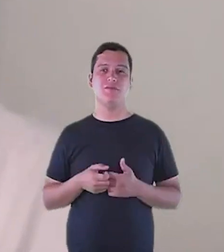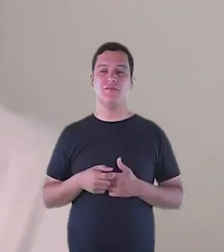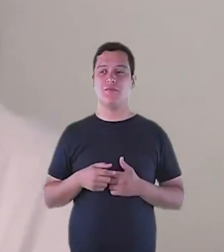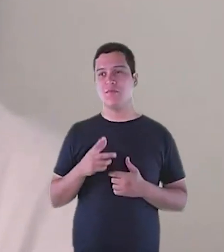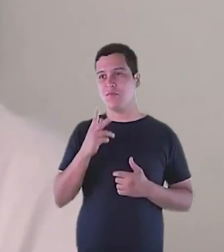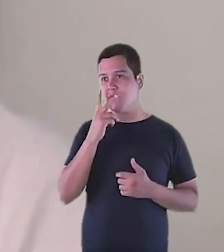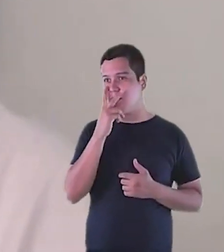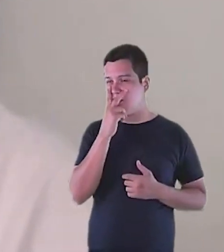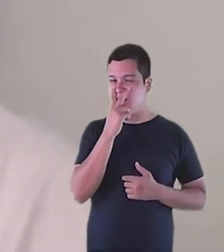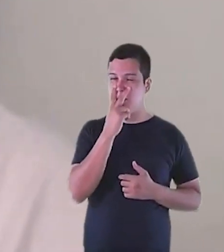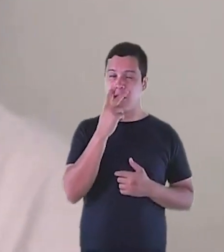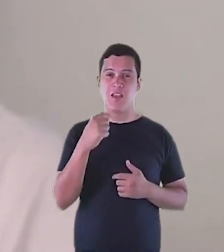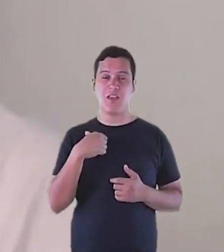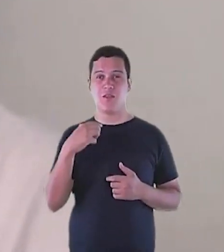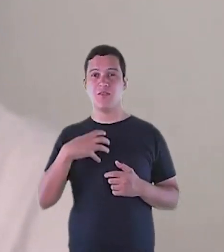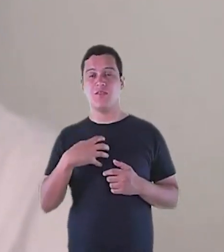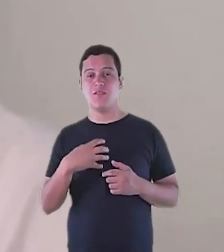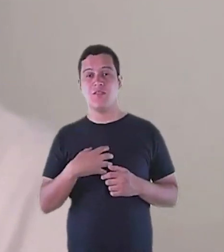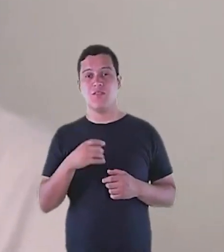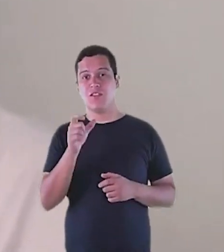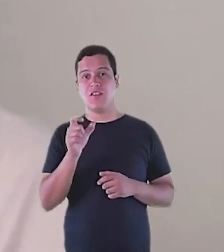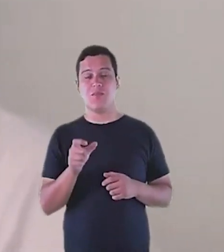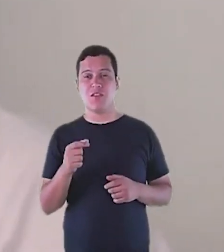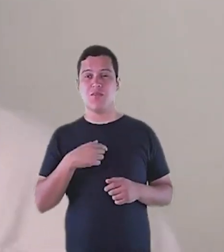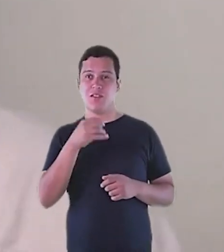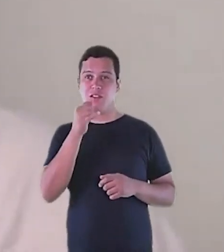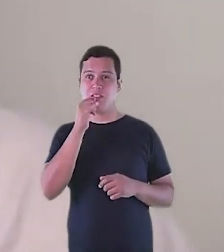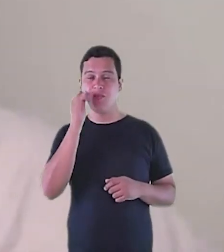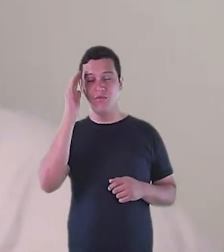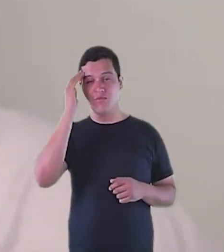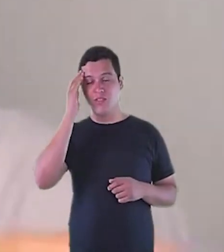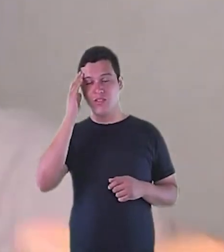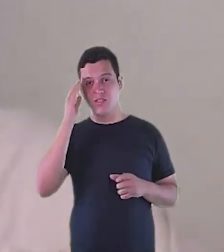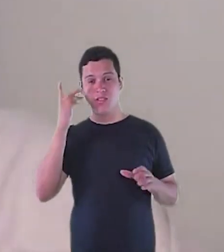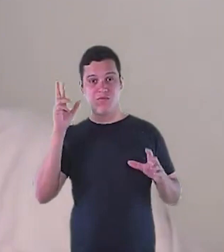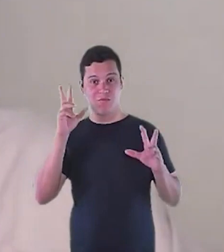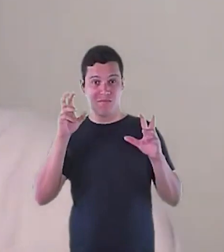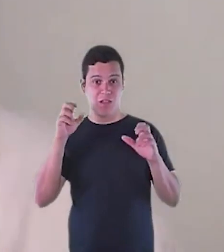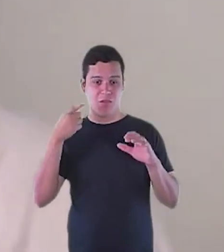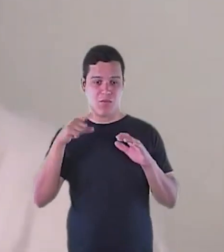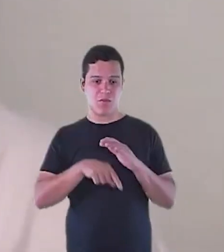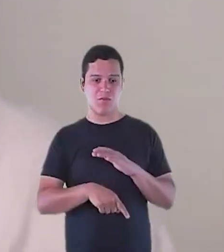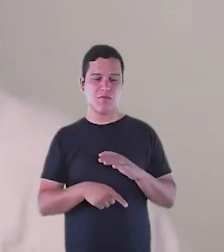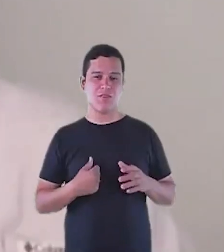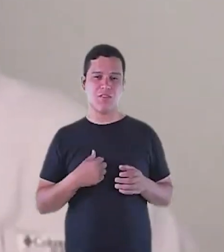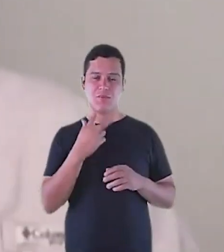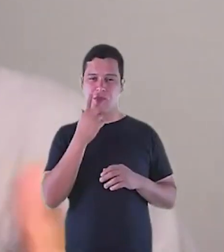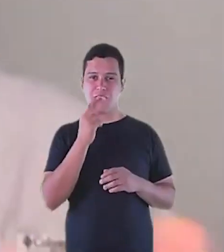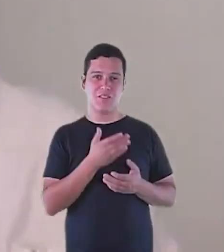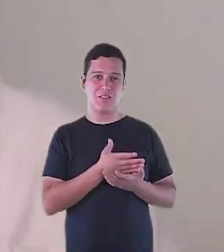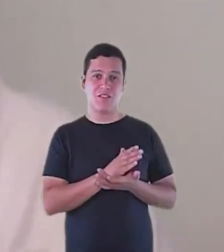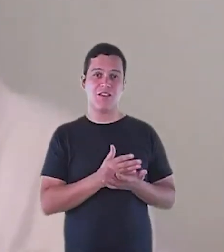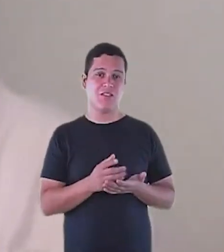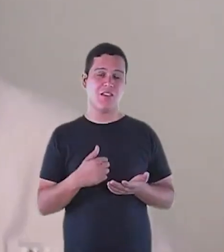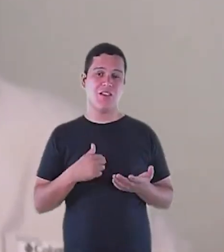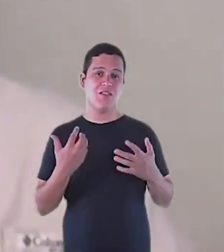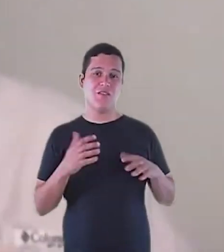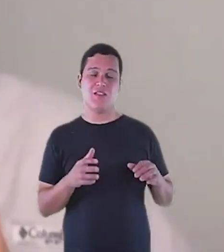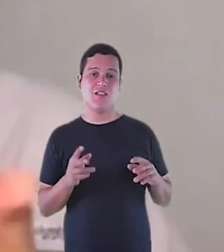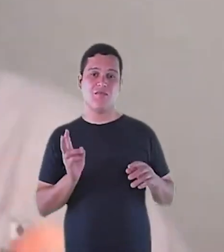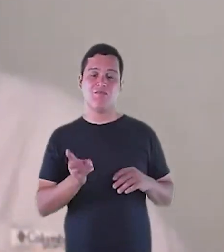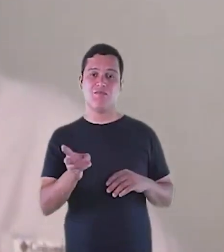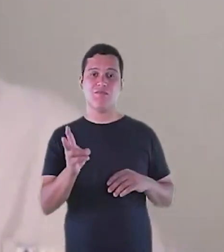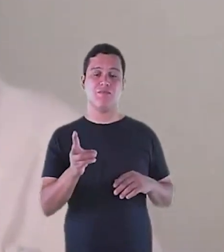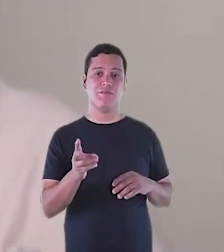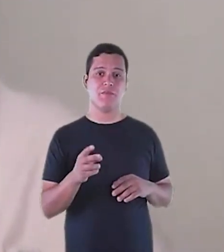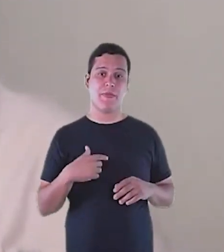eu ia afastar o leitor, especialmente o leitor mais leigo. Então eu procuro, é como se eu jogasse uma isca para ele, né? Eu descrevo um cenário, eu